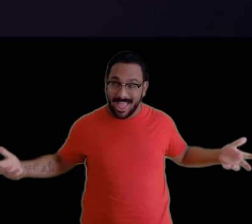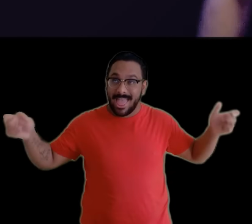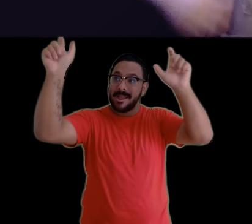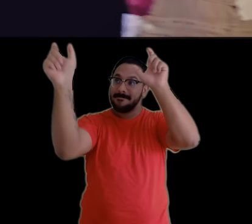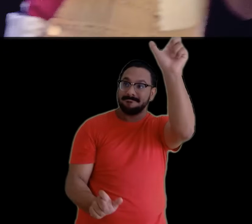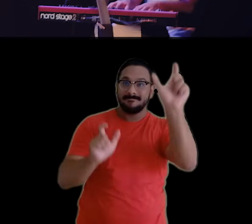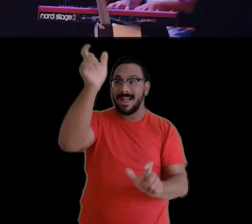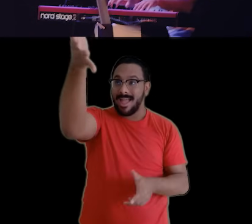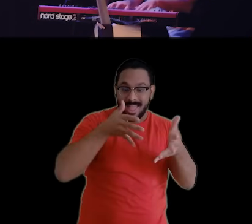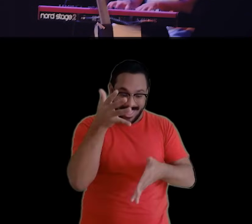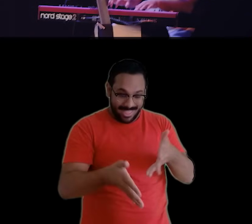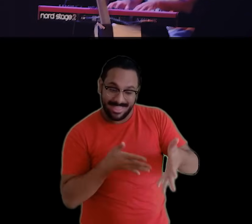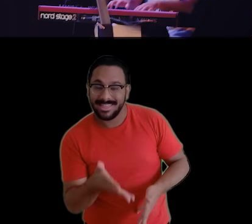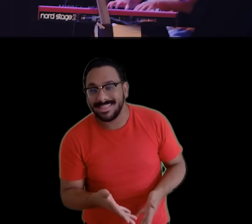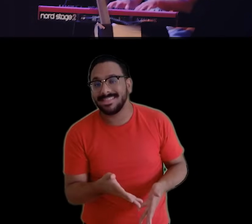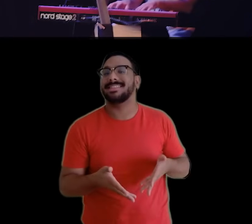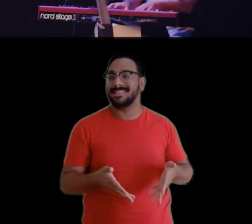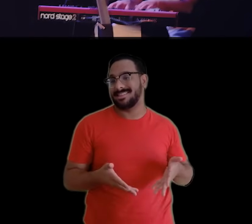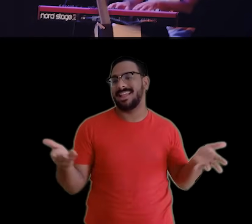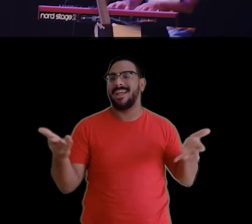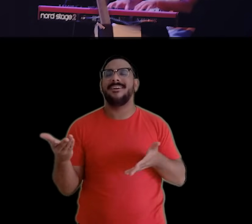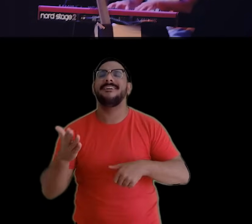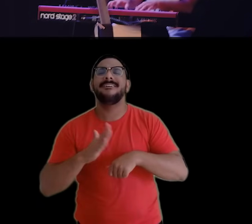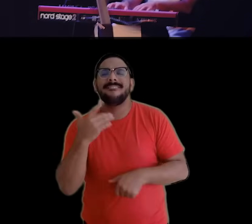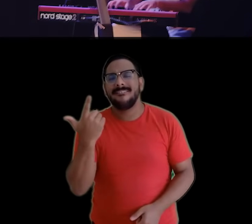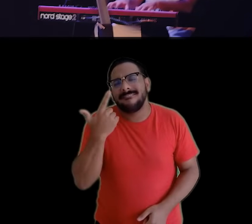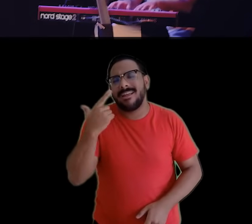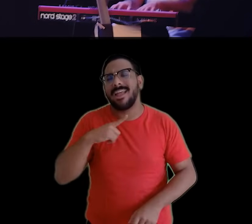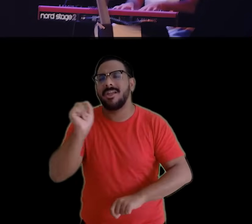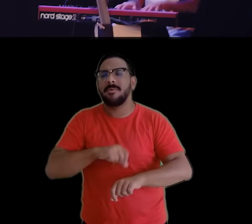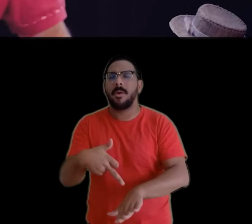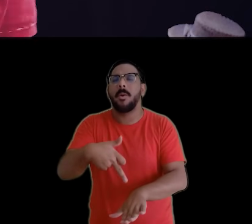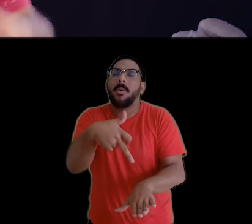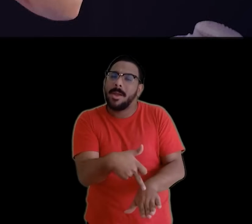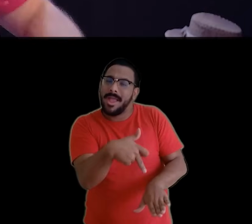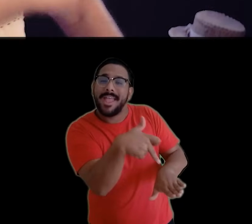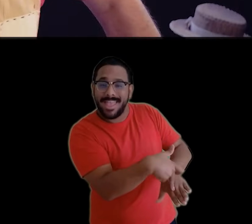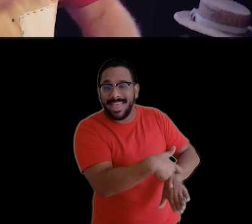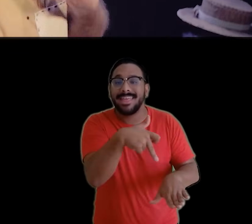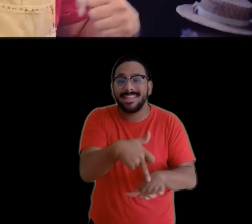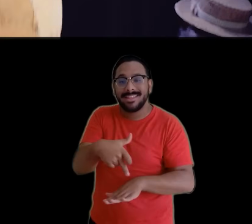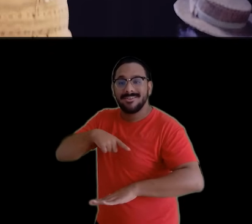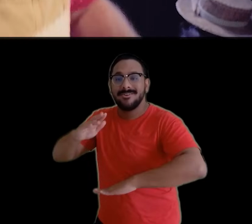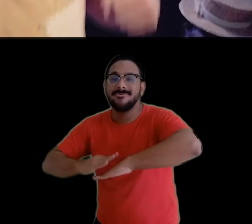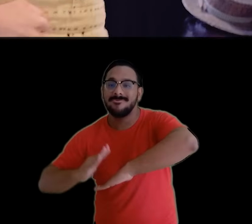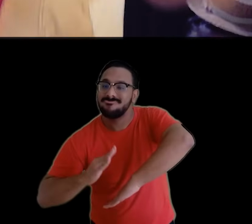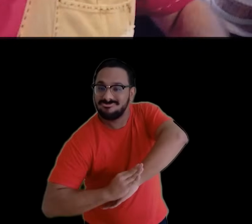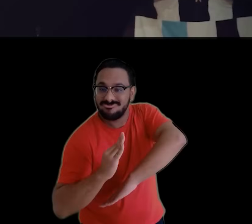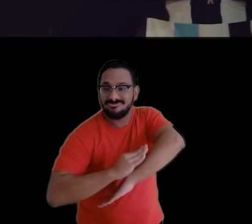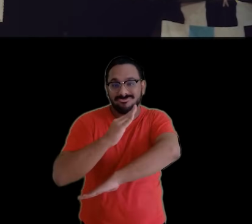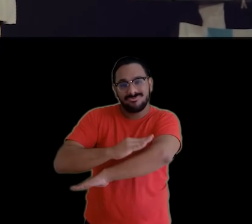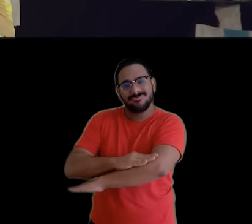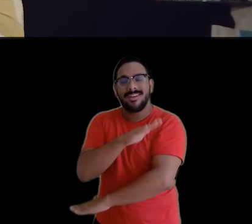aqui, caiu no meu jardim. E agora veio aqui